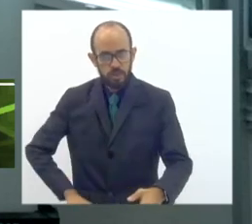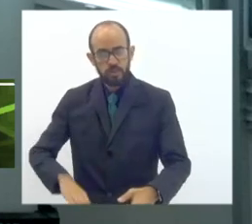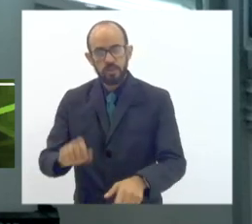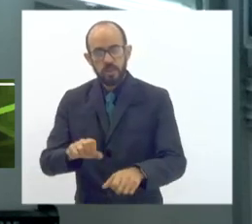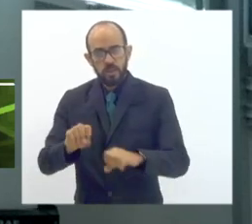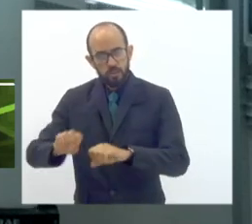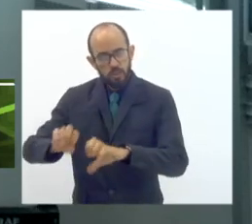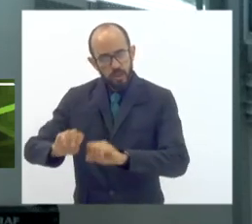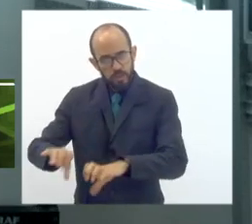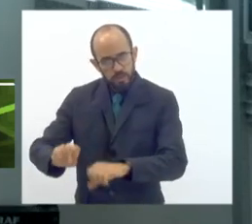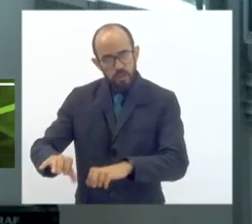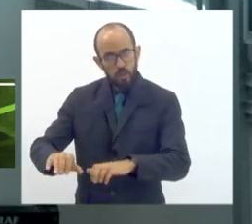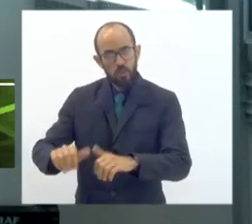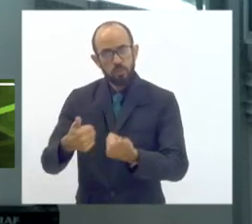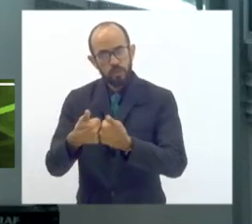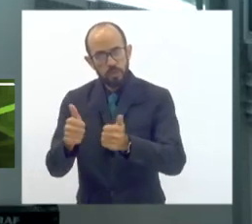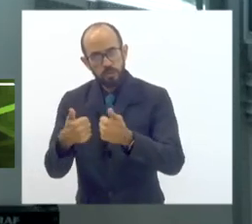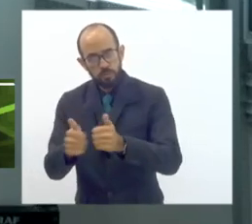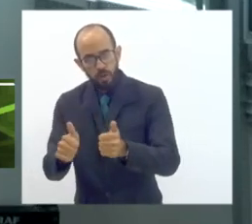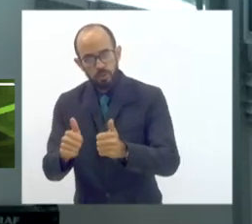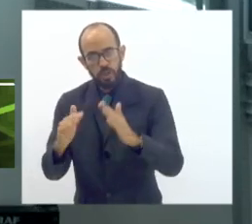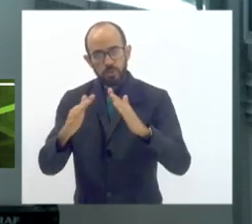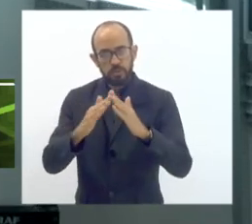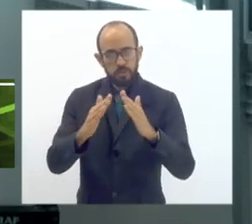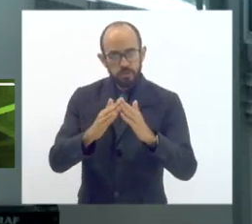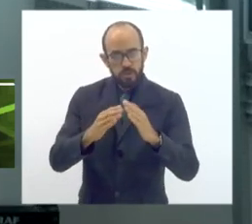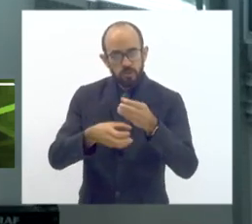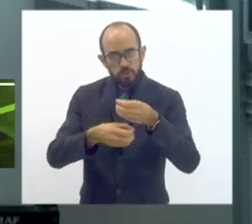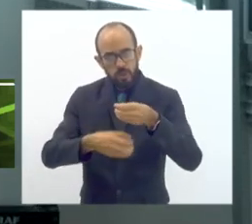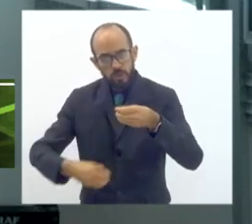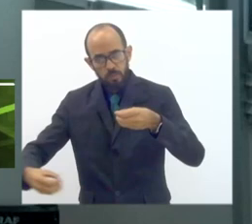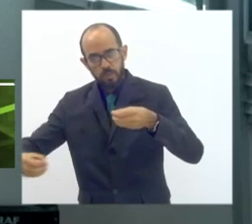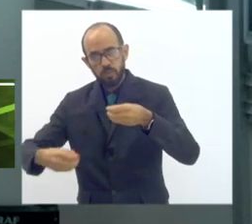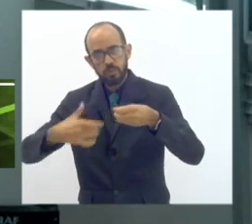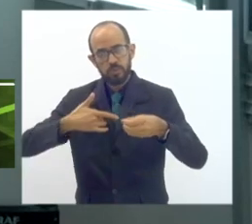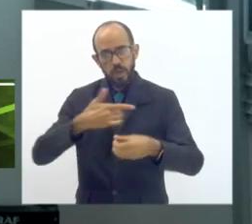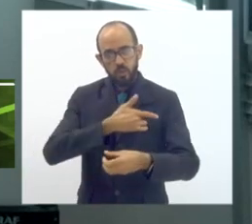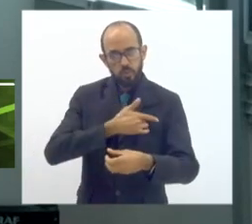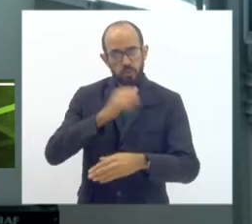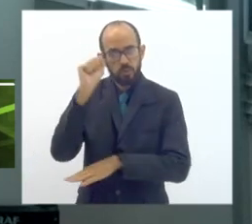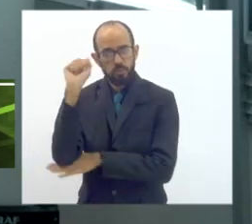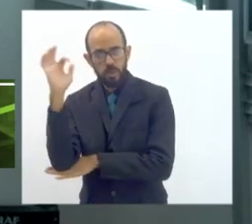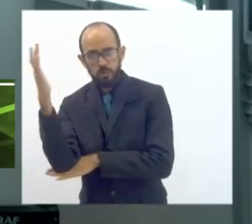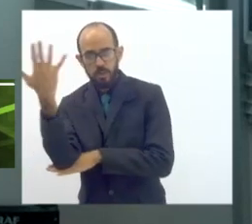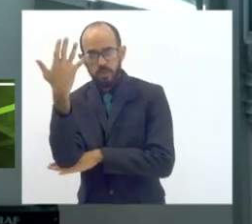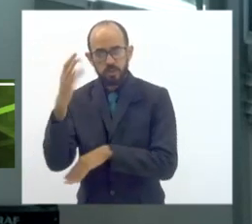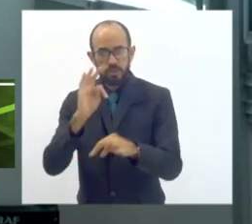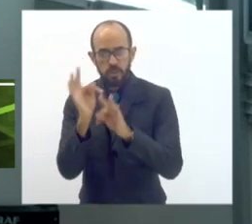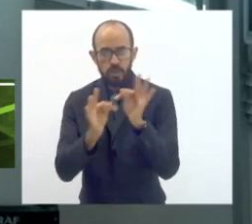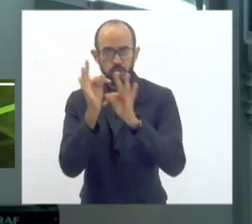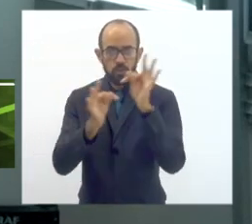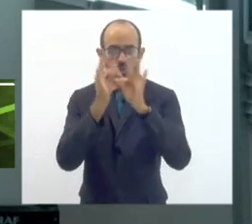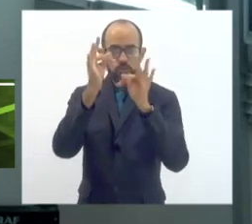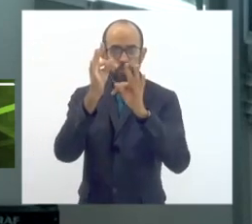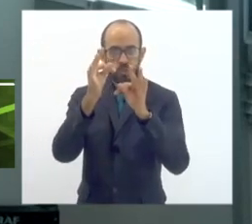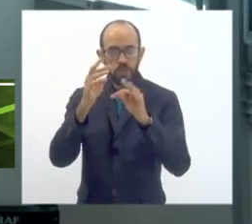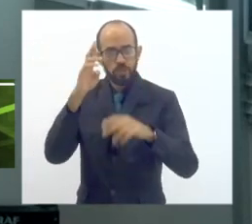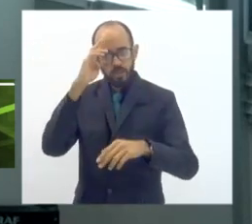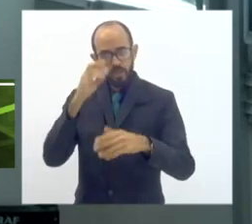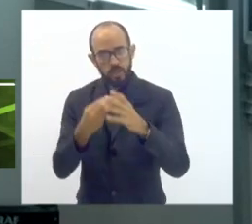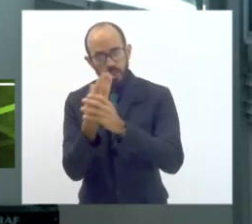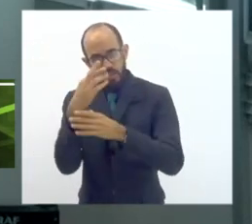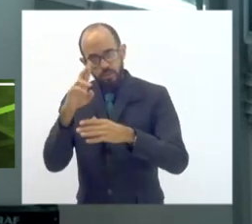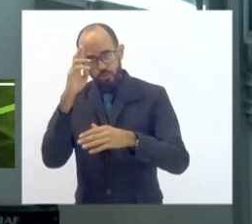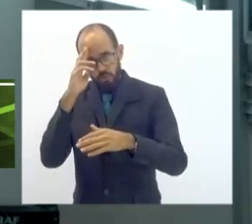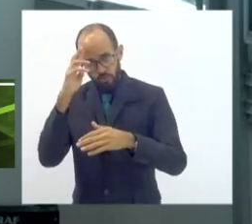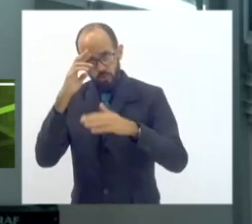educação, mobilidade urbana, habitação, saneamento, saúde, meio ambiente, tecnologia, empreendedorismo e diversas